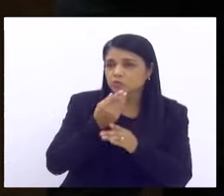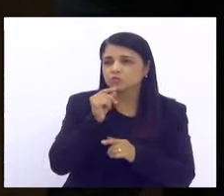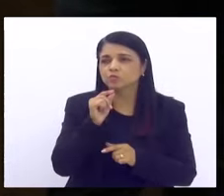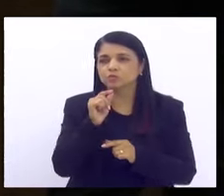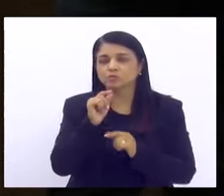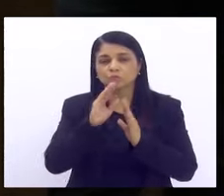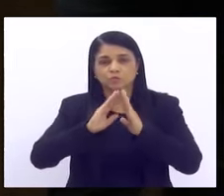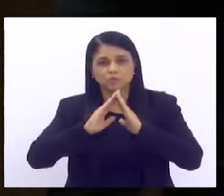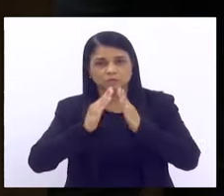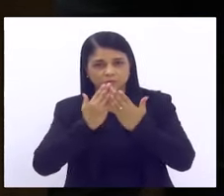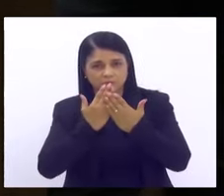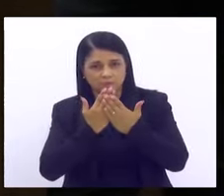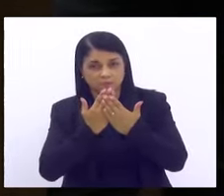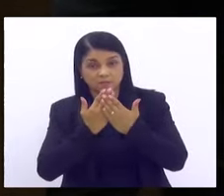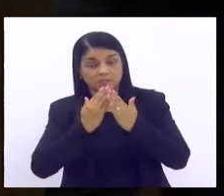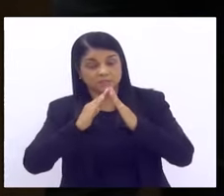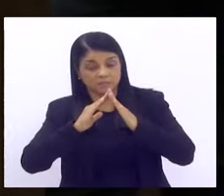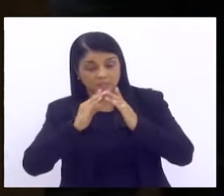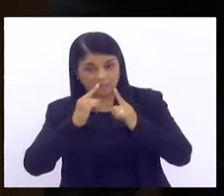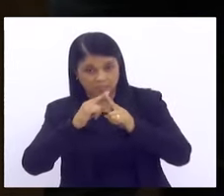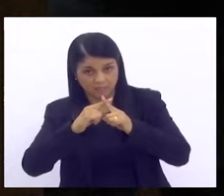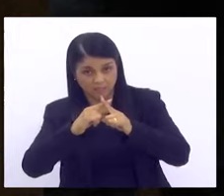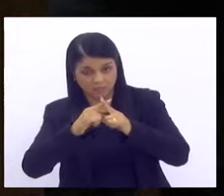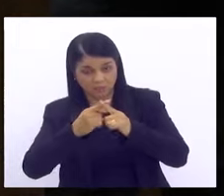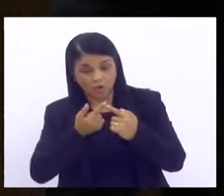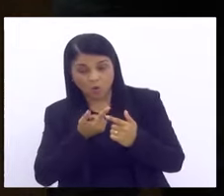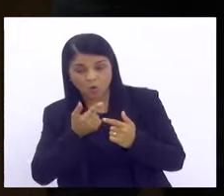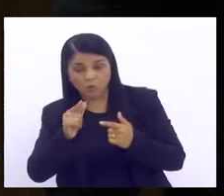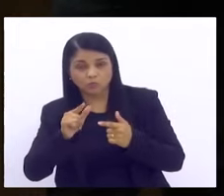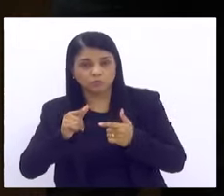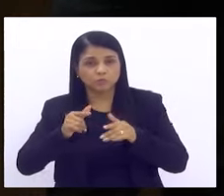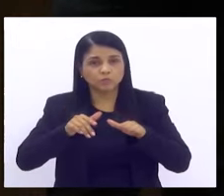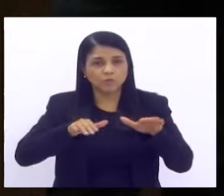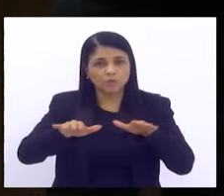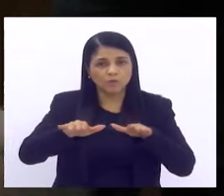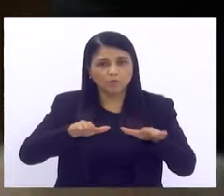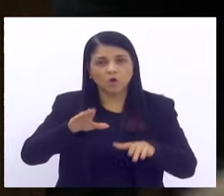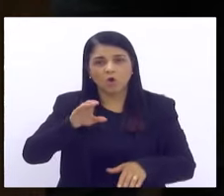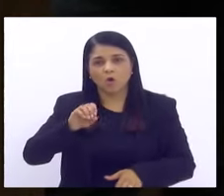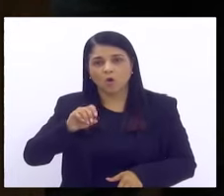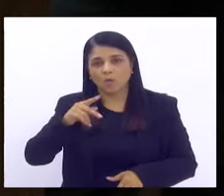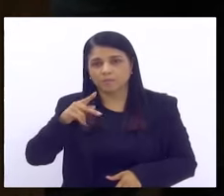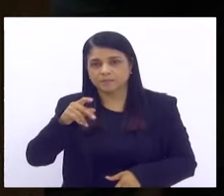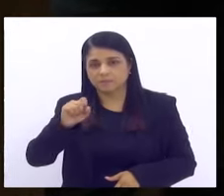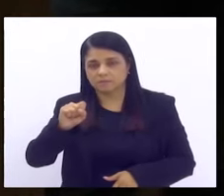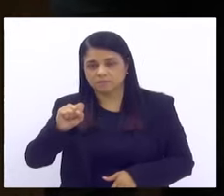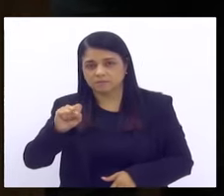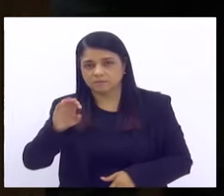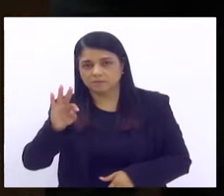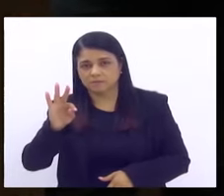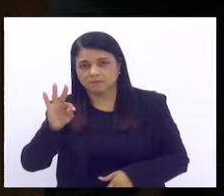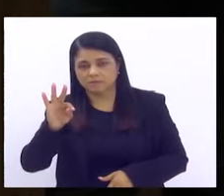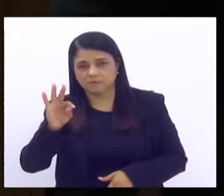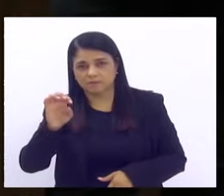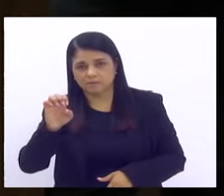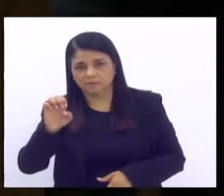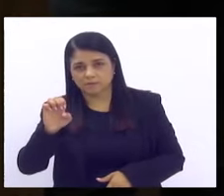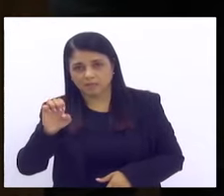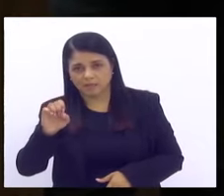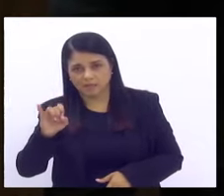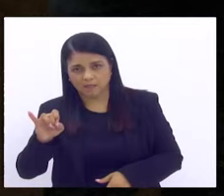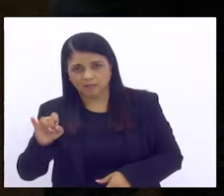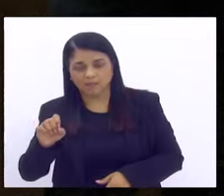da Igreja outros movimentos da Opus Dei, da tradição